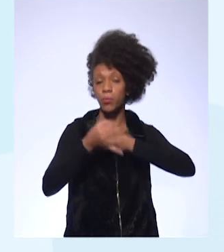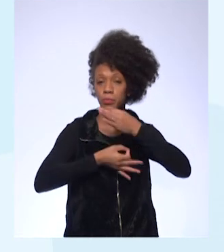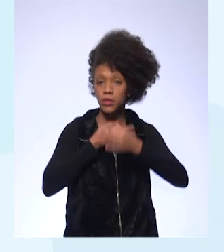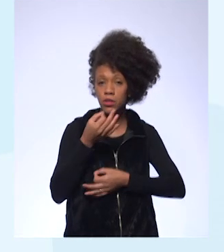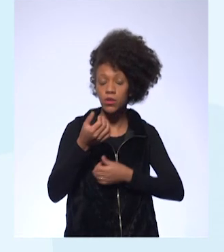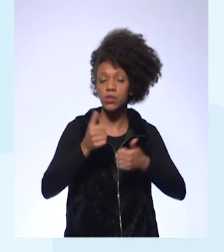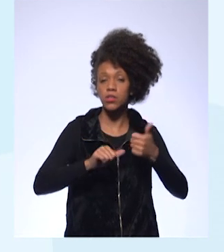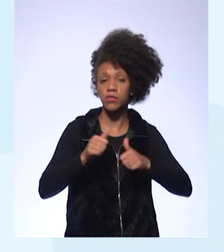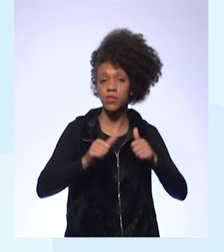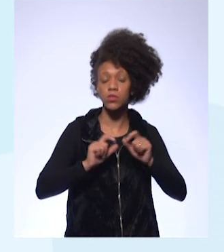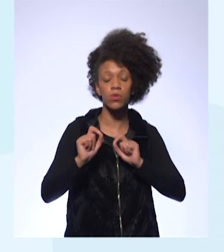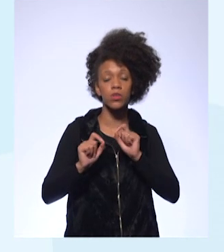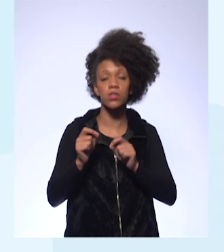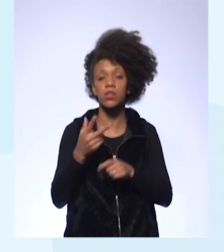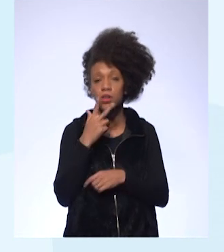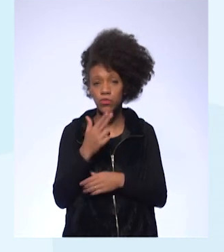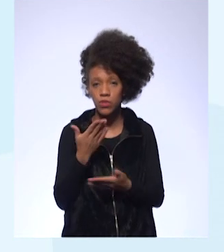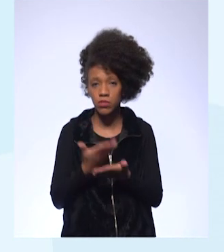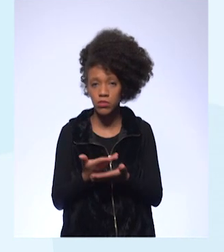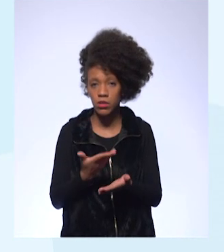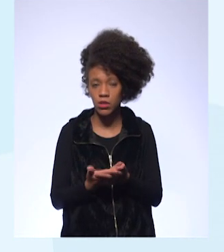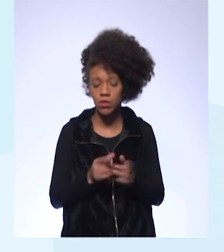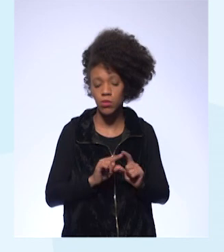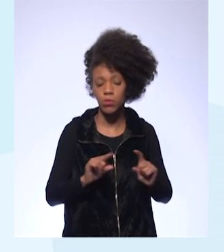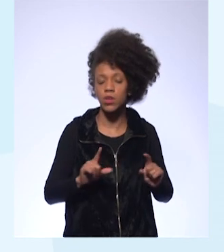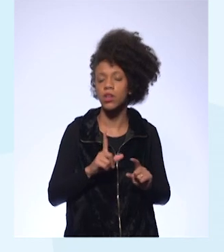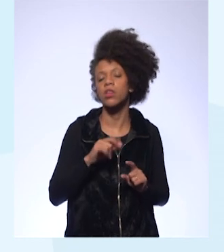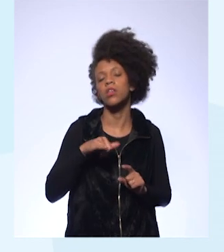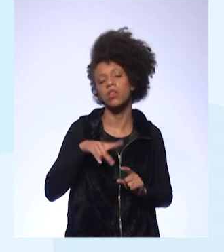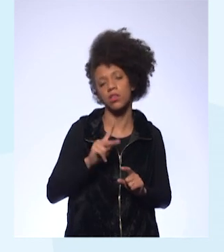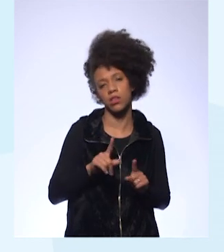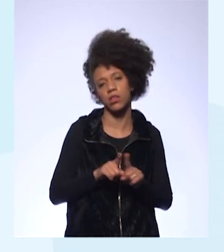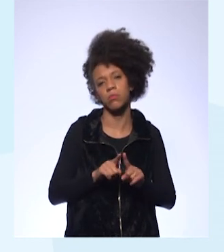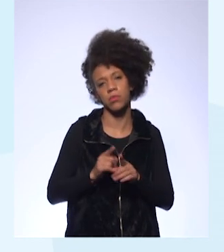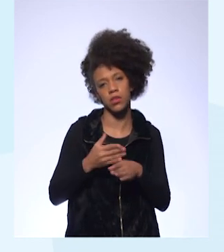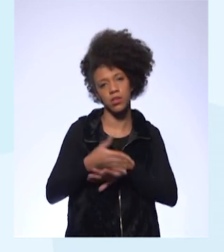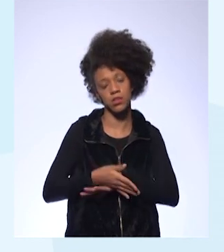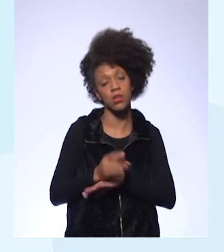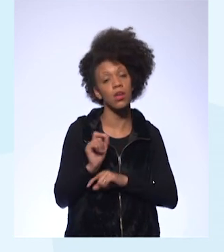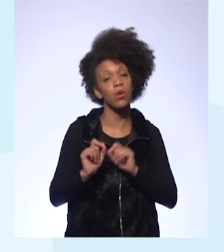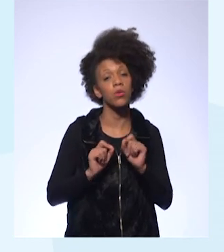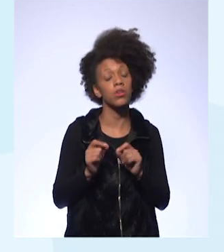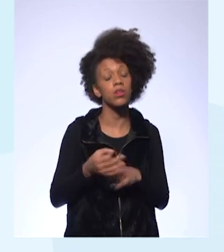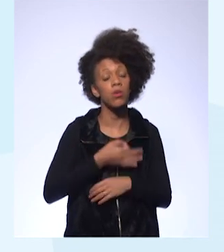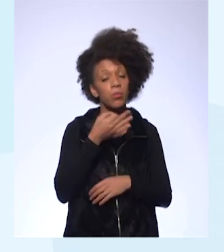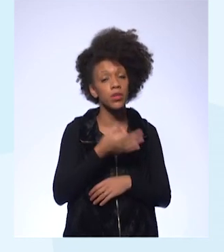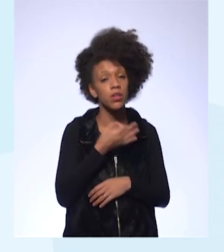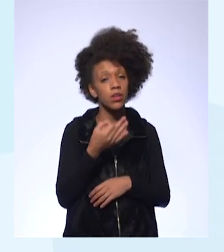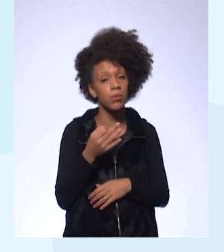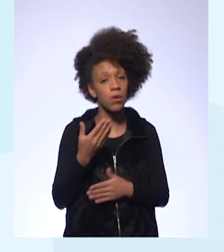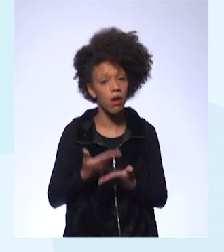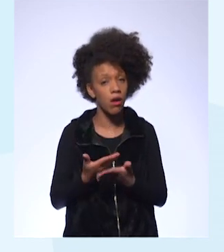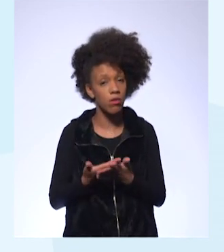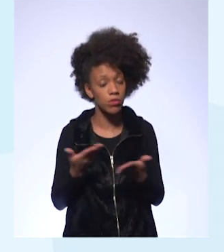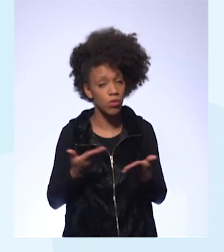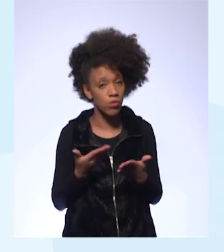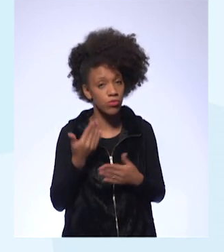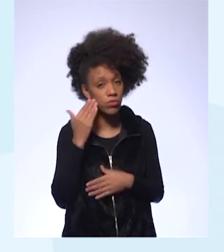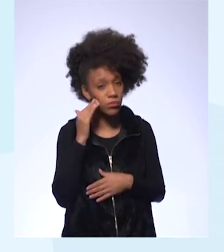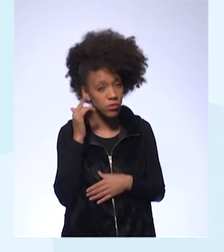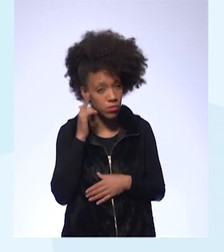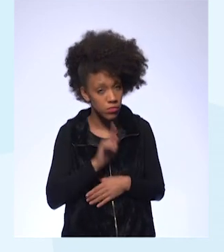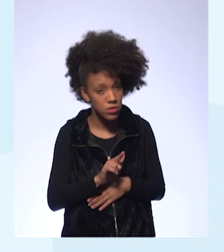nossa pesquisa que vocês vão acessar pelo QR Code ou pelo link, o que vocês acharam da aula de hoje, se vocês conseguiram entender tudo, se